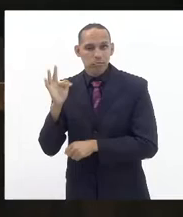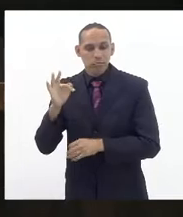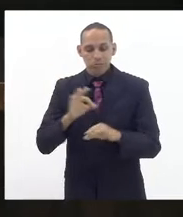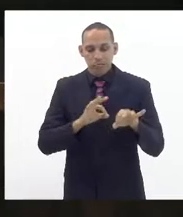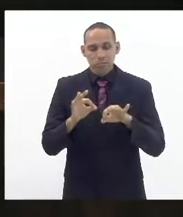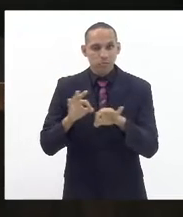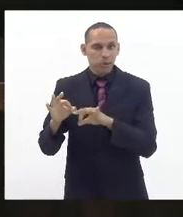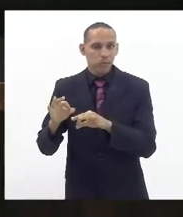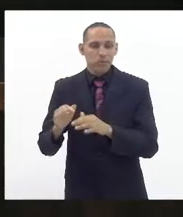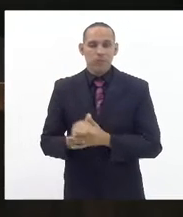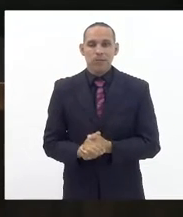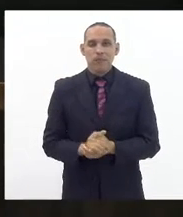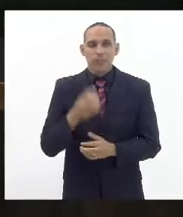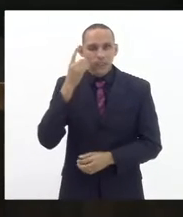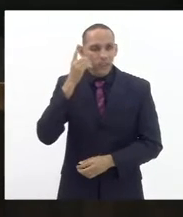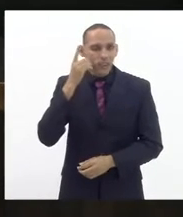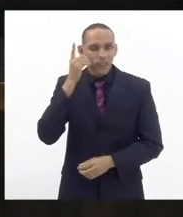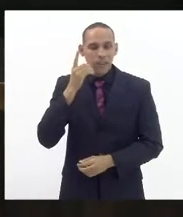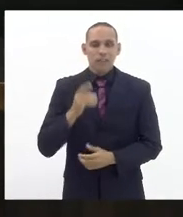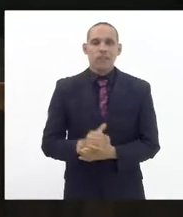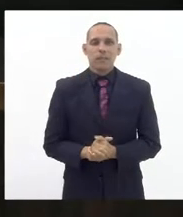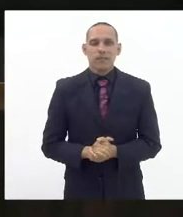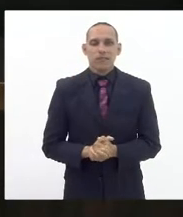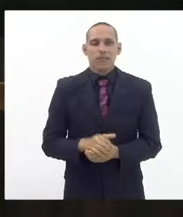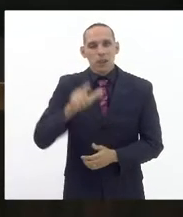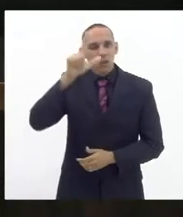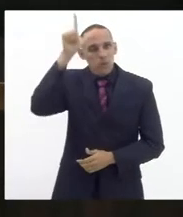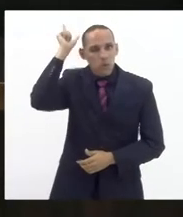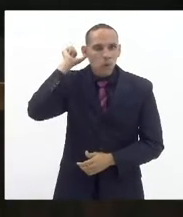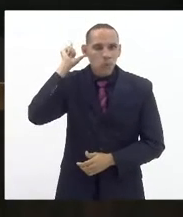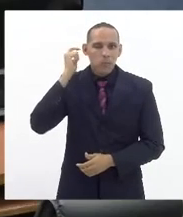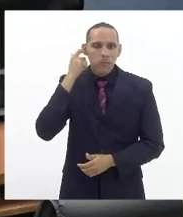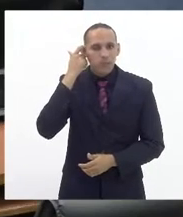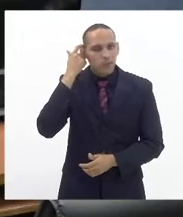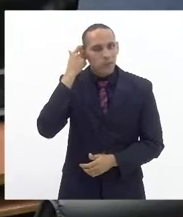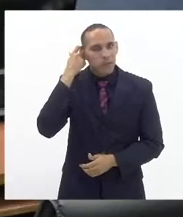Controle, deputado Luiz Paulo.